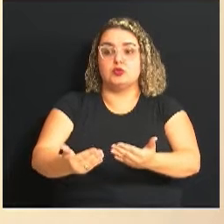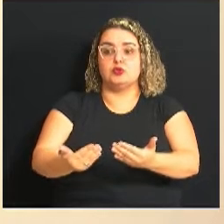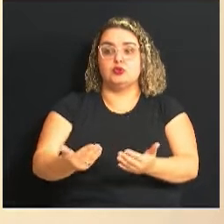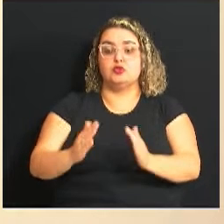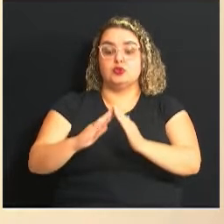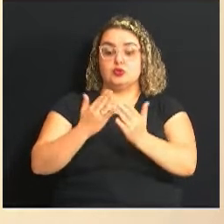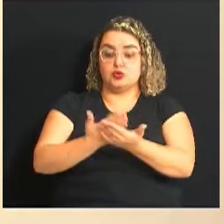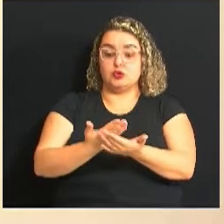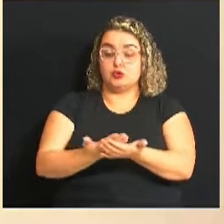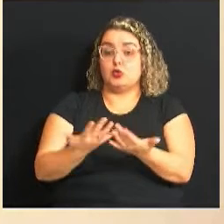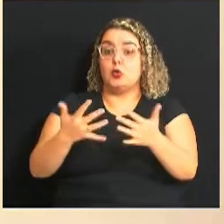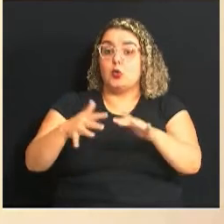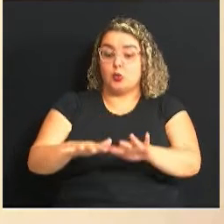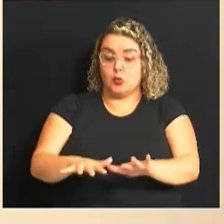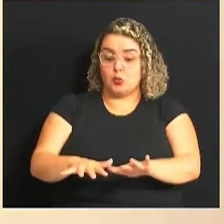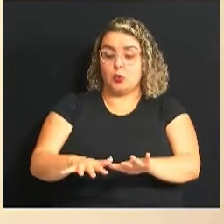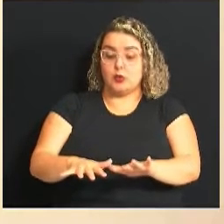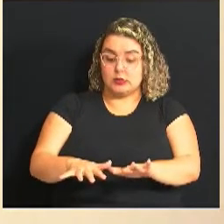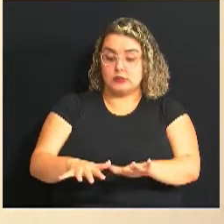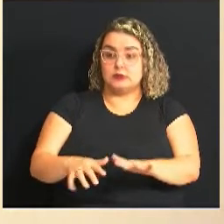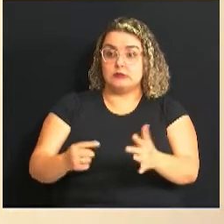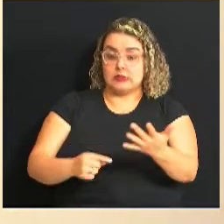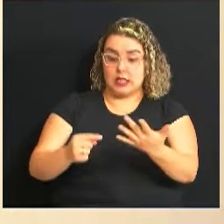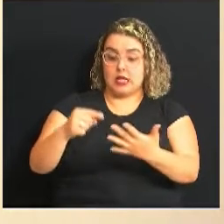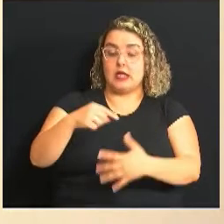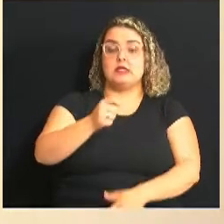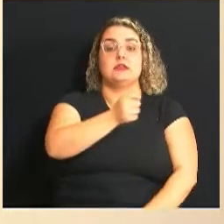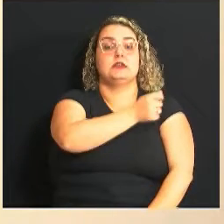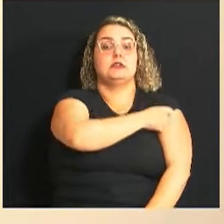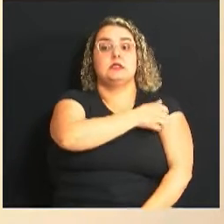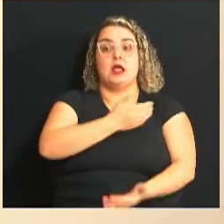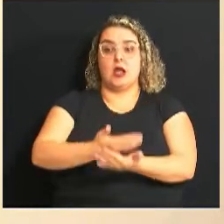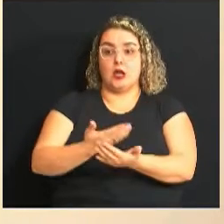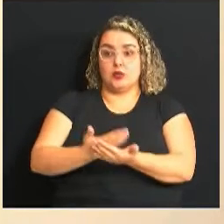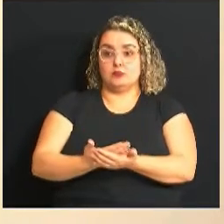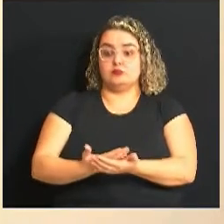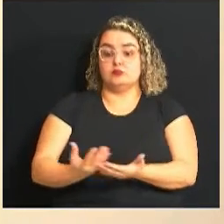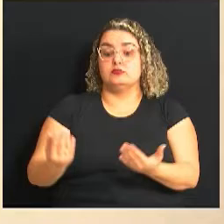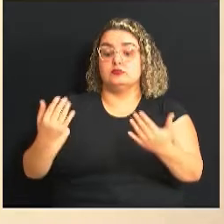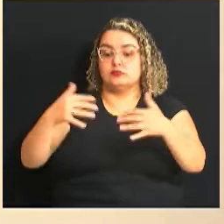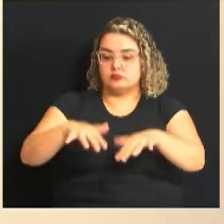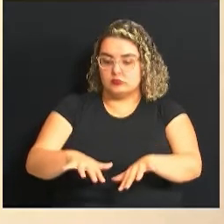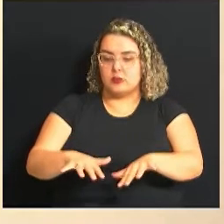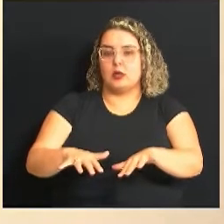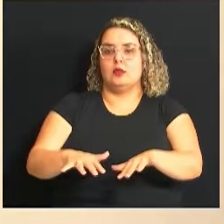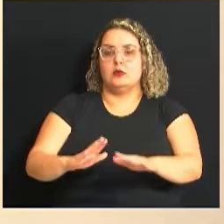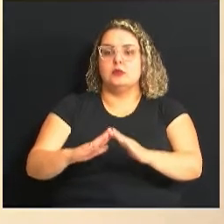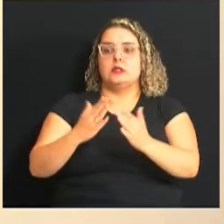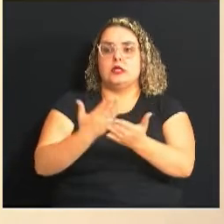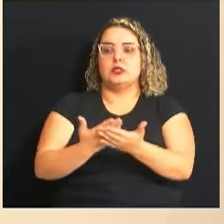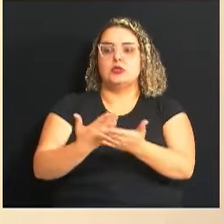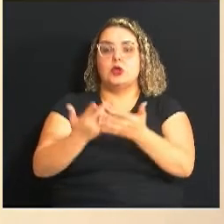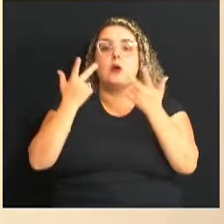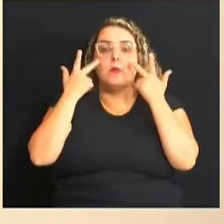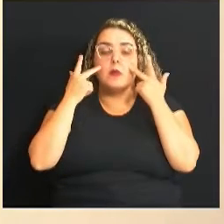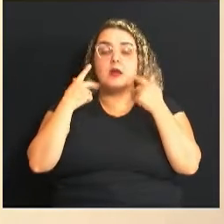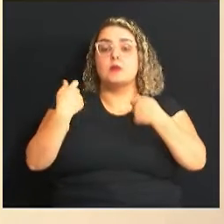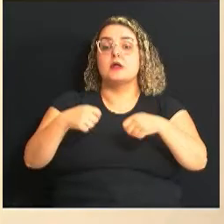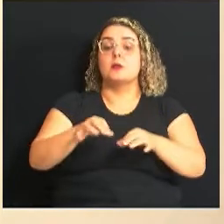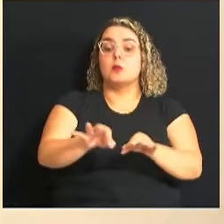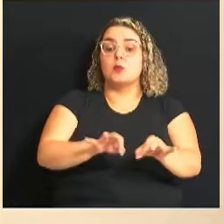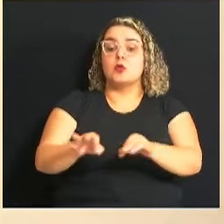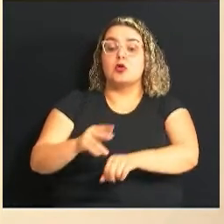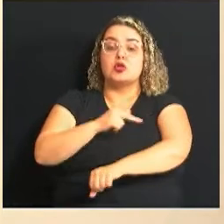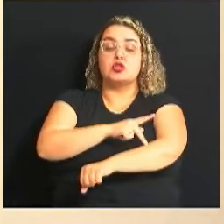inclusiva, esses alunos estão inseridos nas escolas normais, mas eles precisam ter projetos